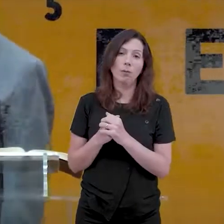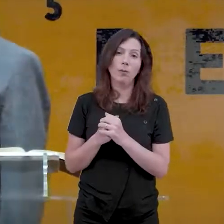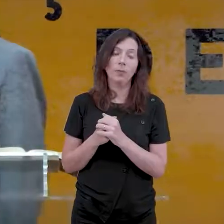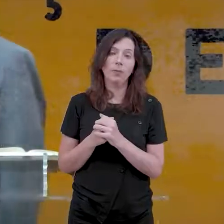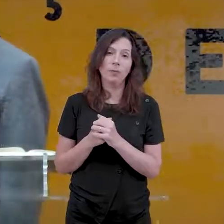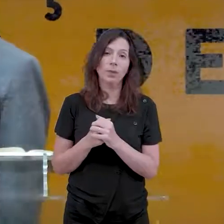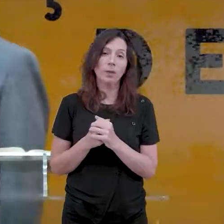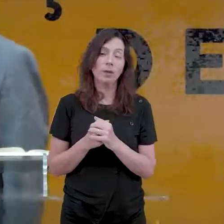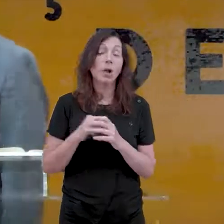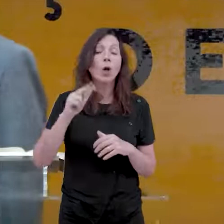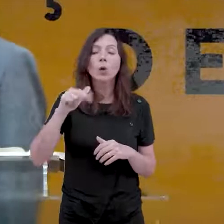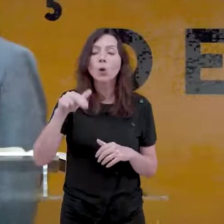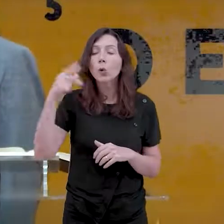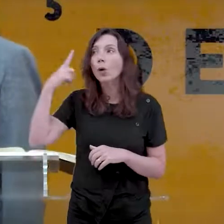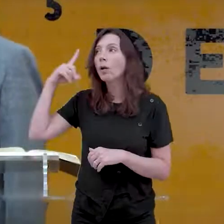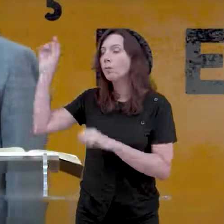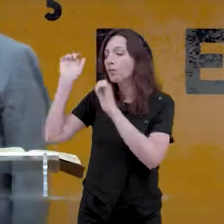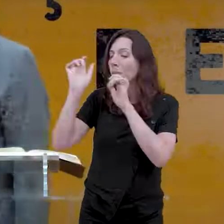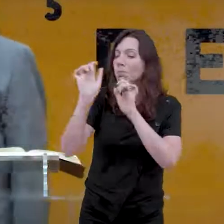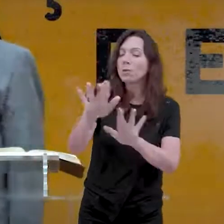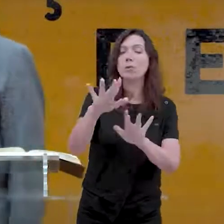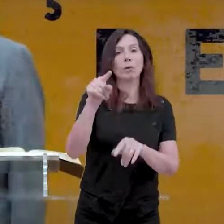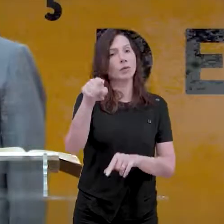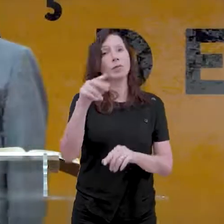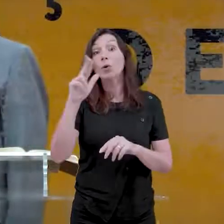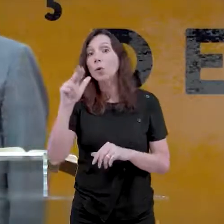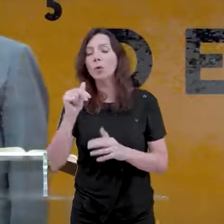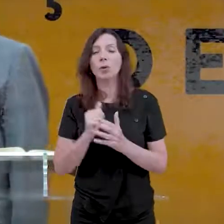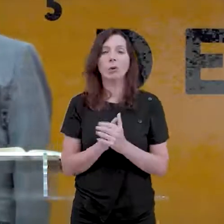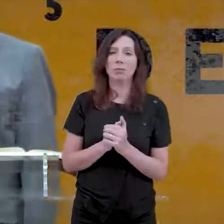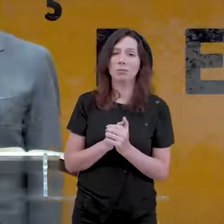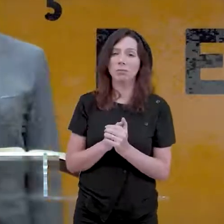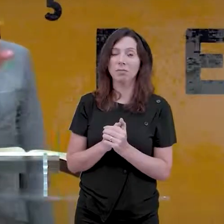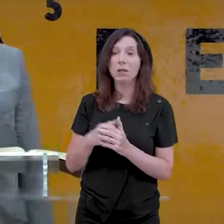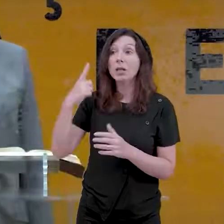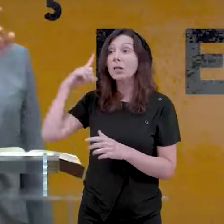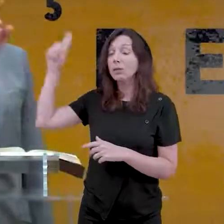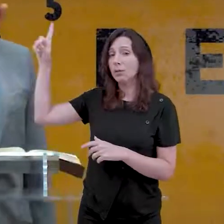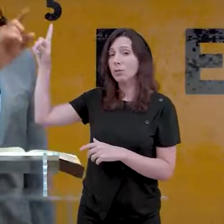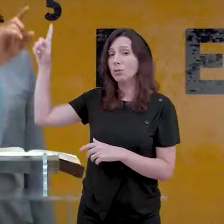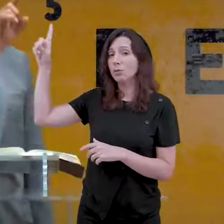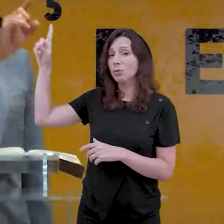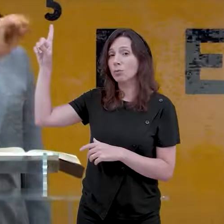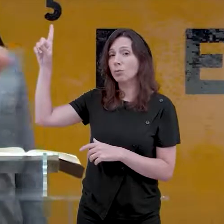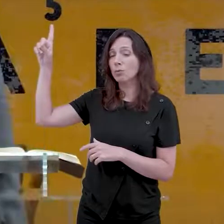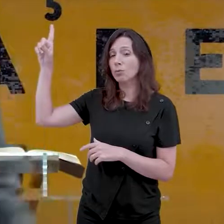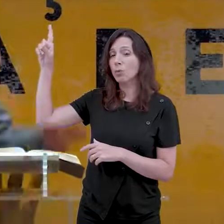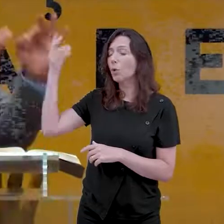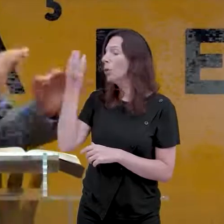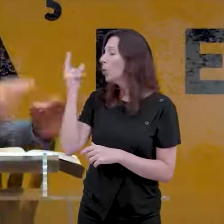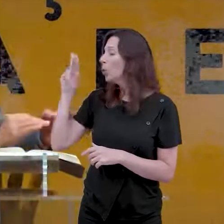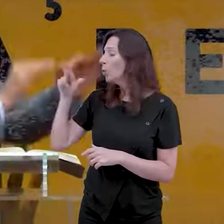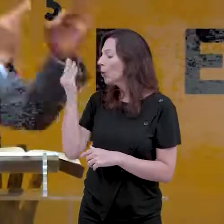Ele nunca vai desistir de você. Ele nunca vai abrir mão de você. Ele nunca vai abdicar de ter você para Ele.